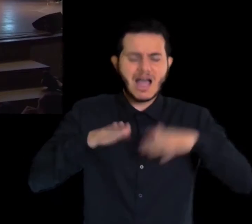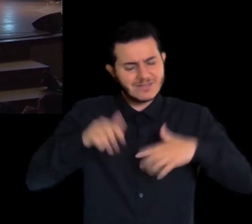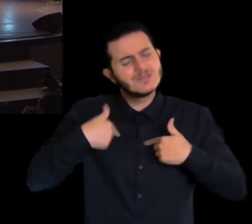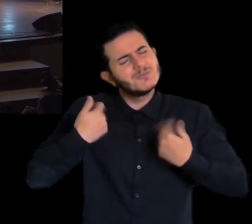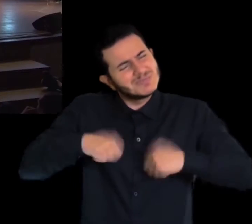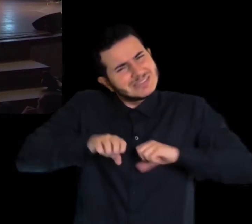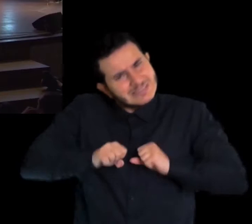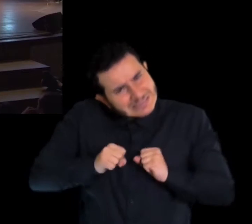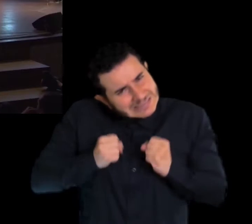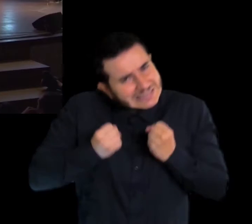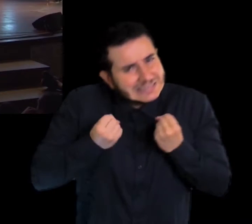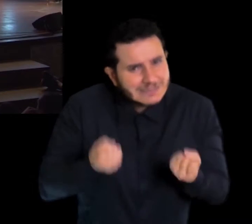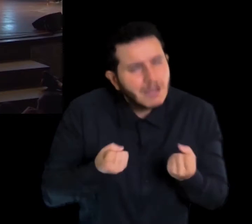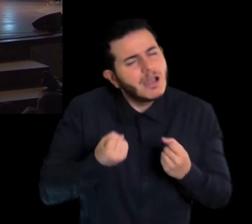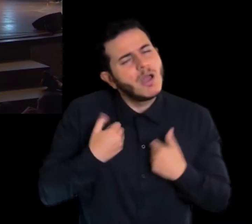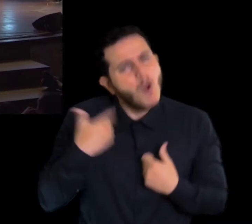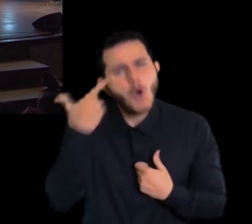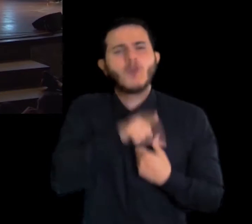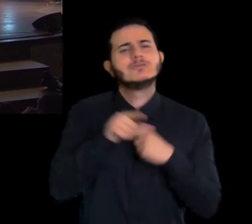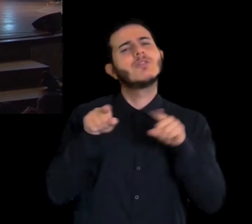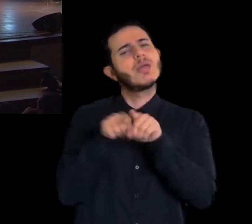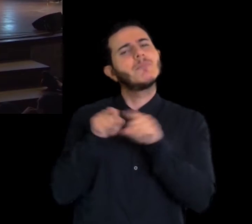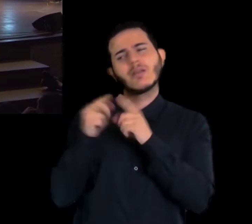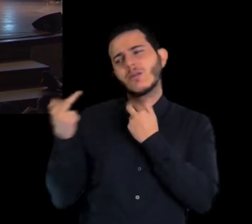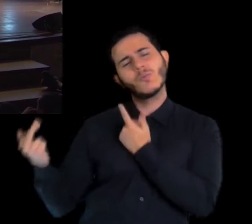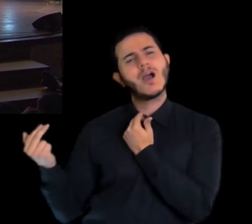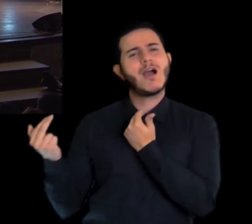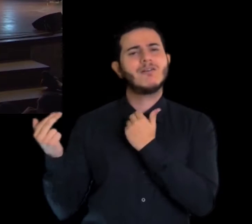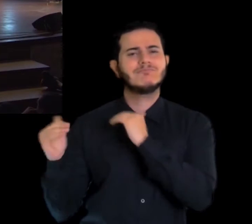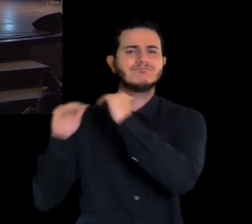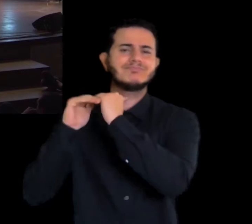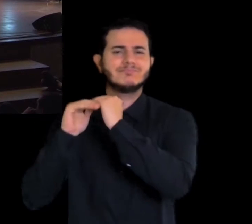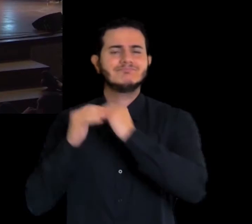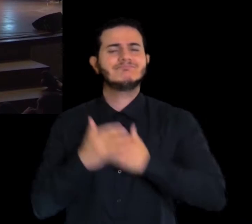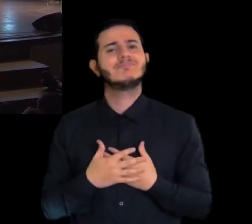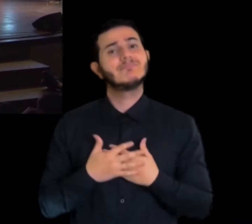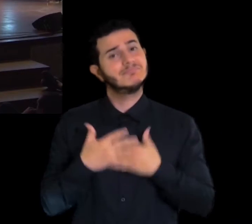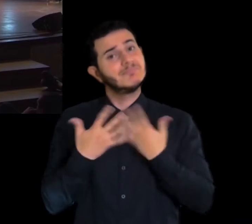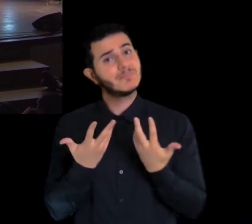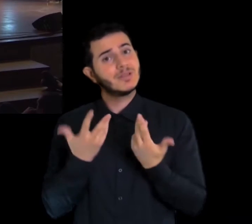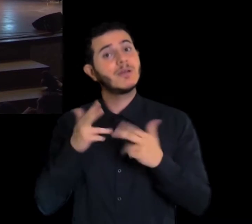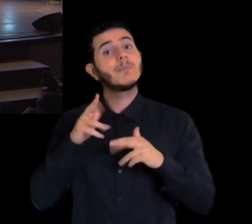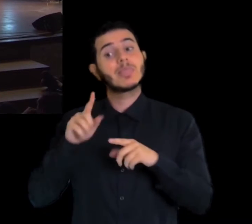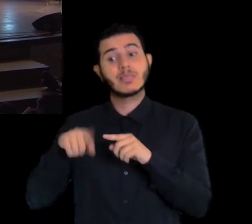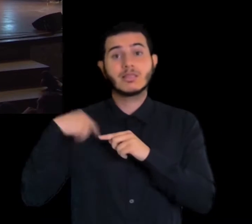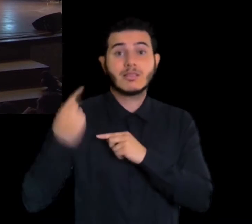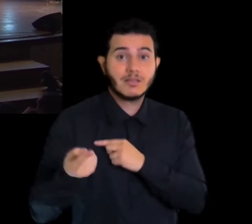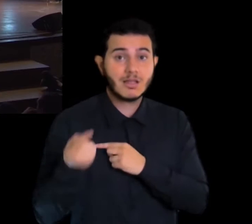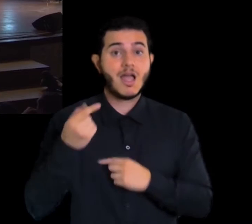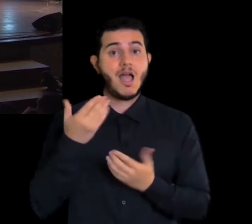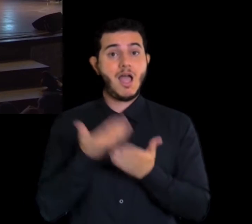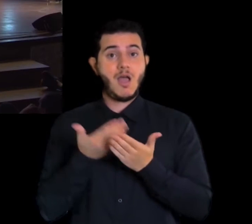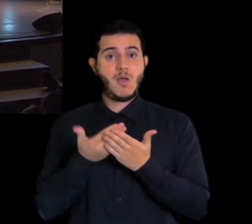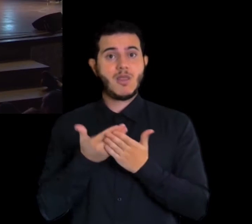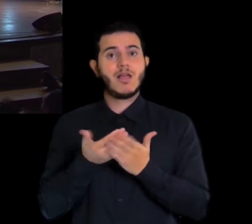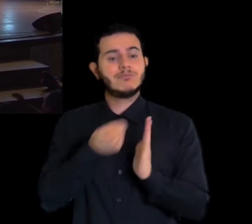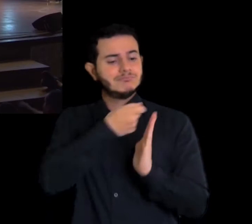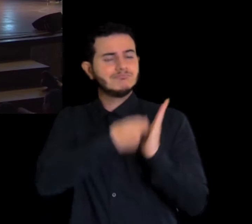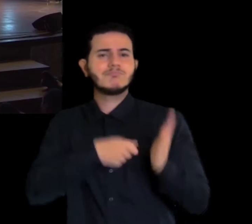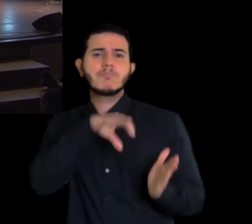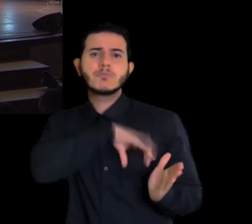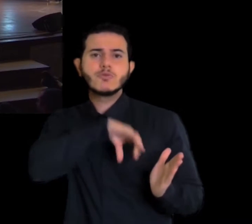me esforçar mais, mas eu também consigo. Né? O que eu não sabia é que na aula seguinte, talvez foi ela que passou vergonha numa